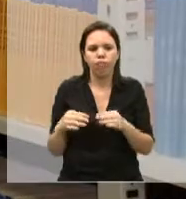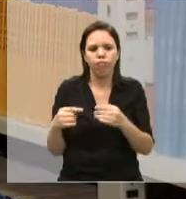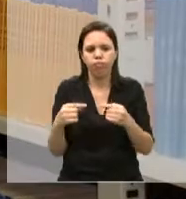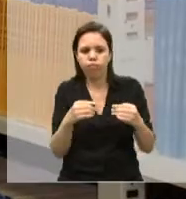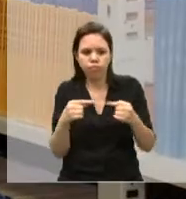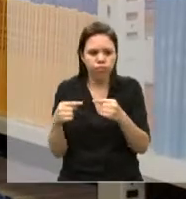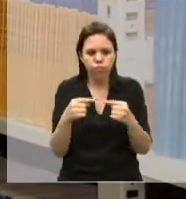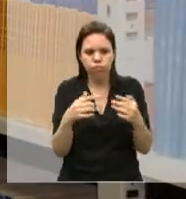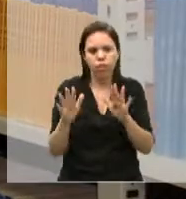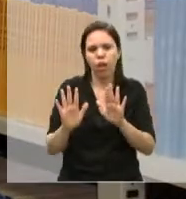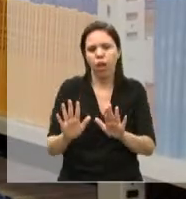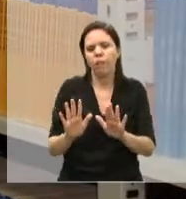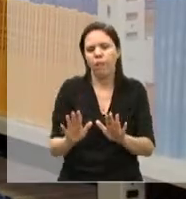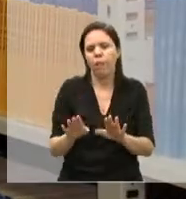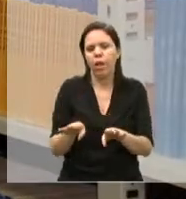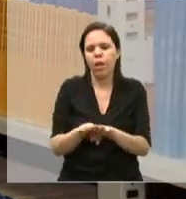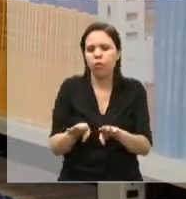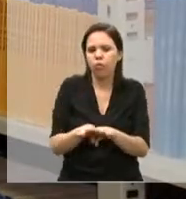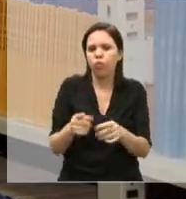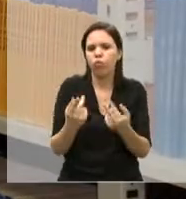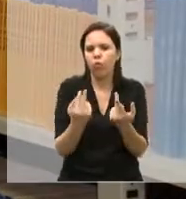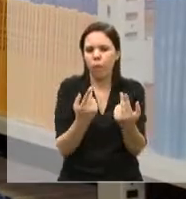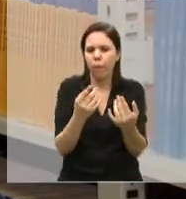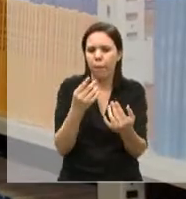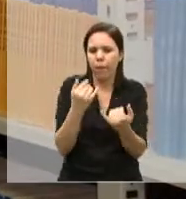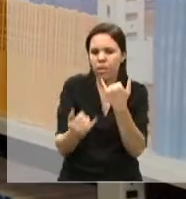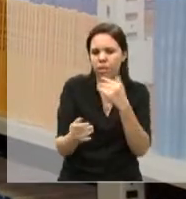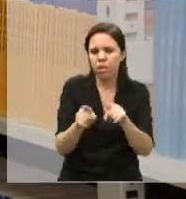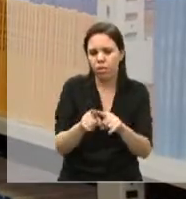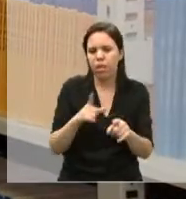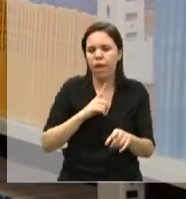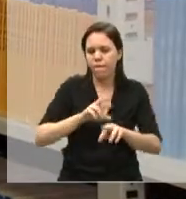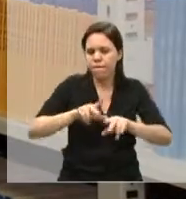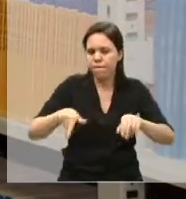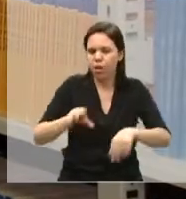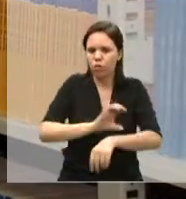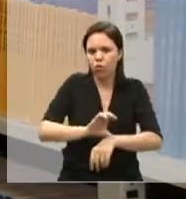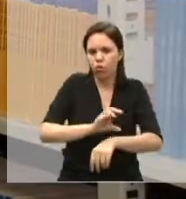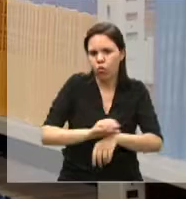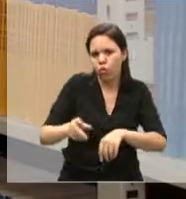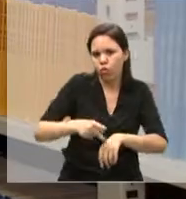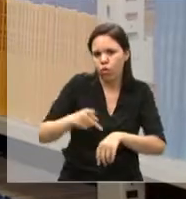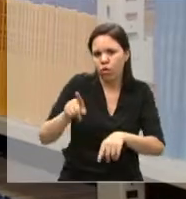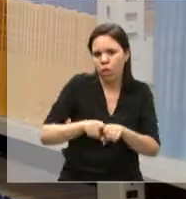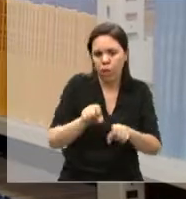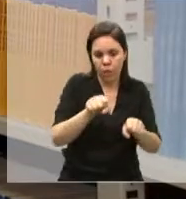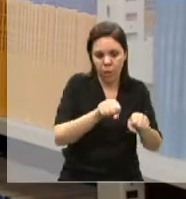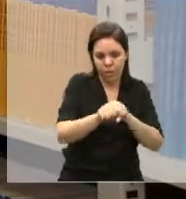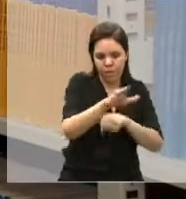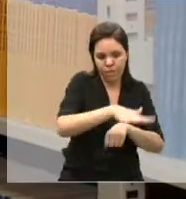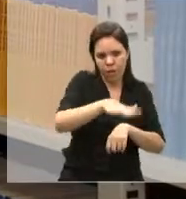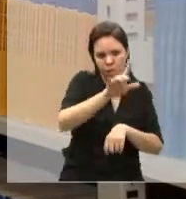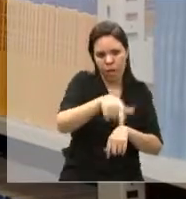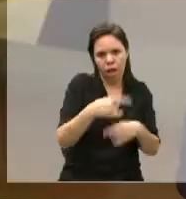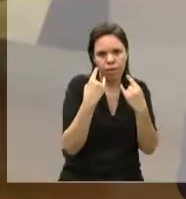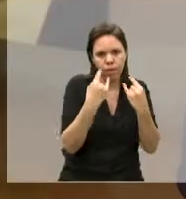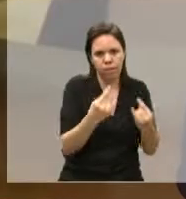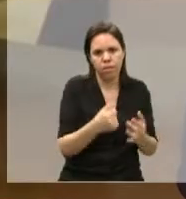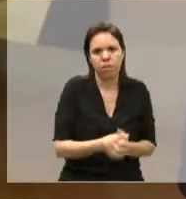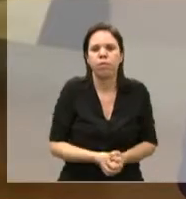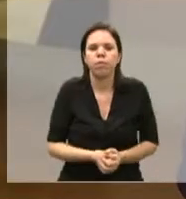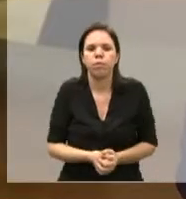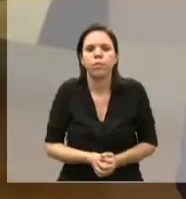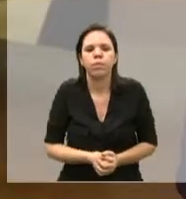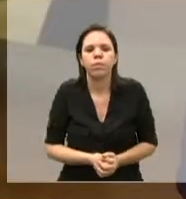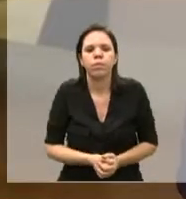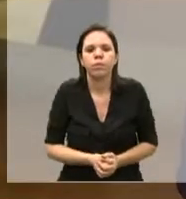Agora, existem muitas áreas e muitos cursos de pós-graduação onde uma formação geral é interessante.